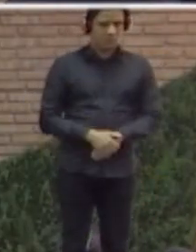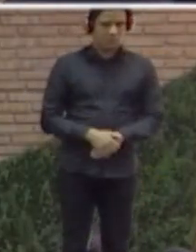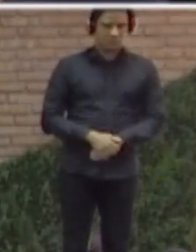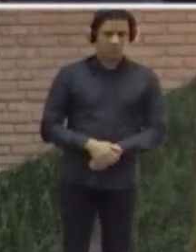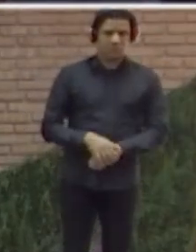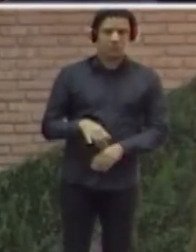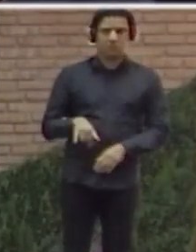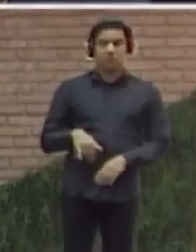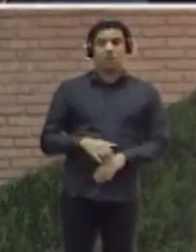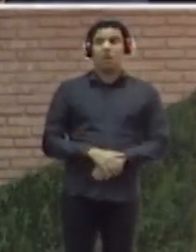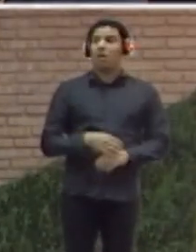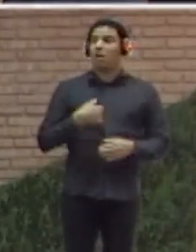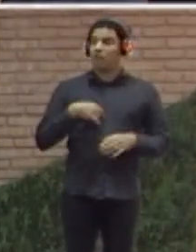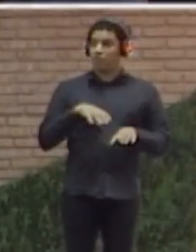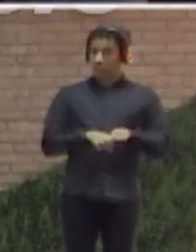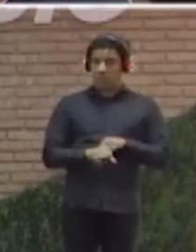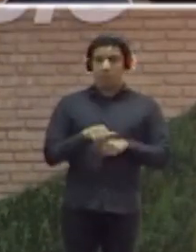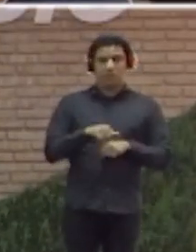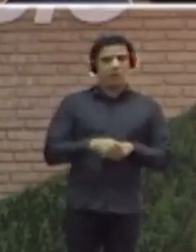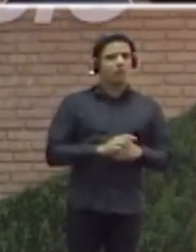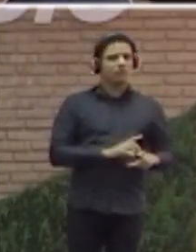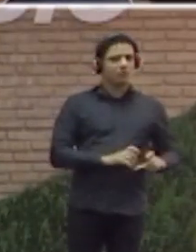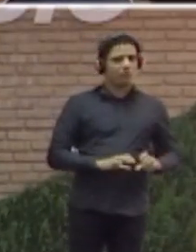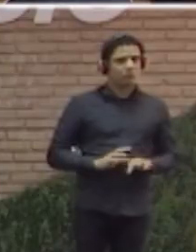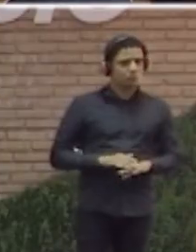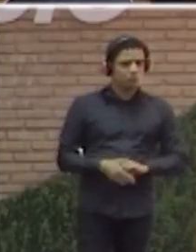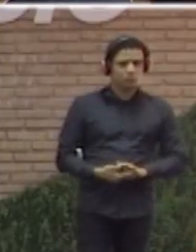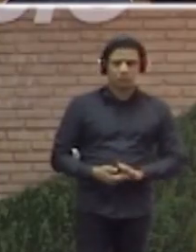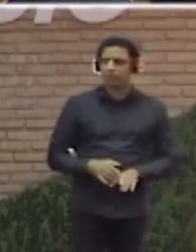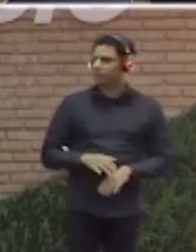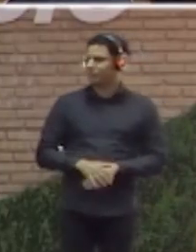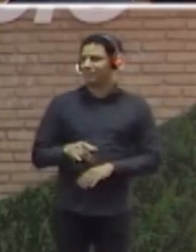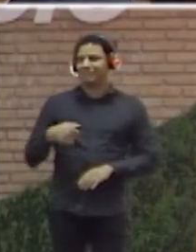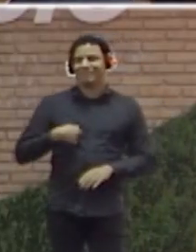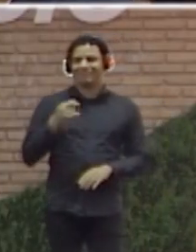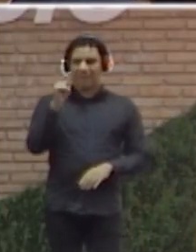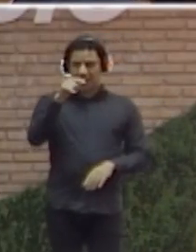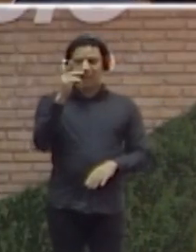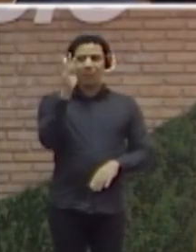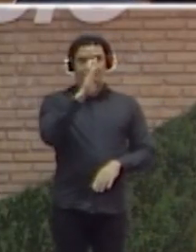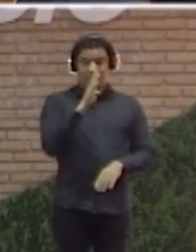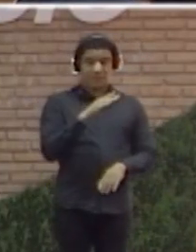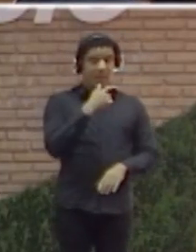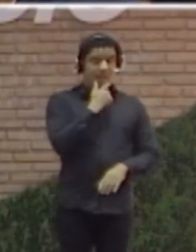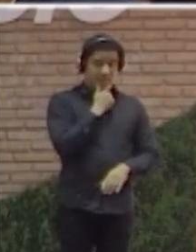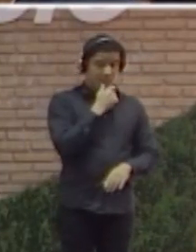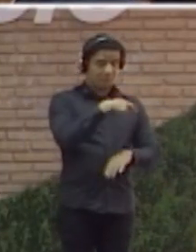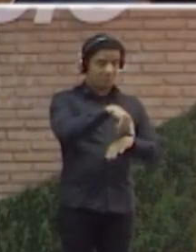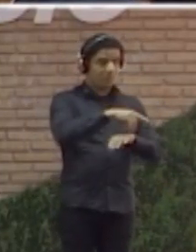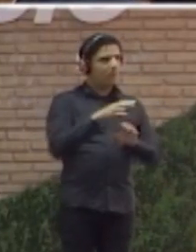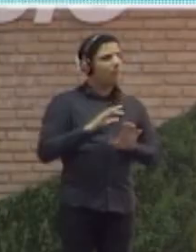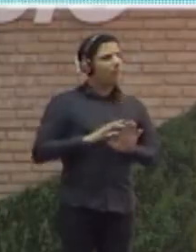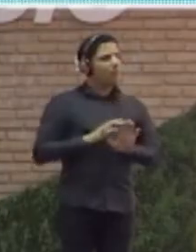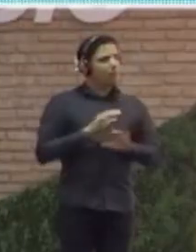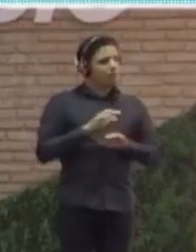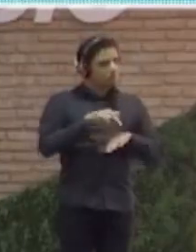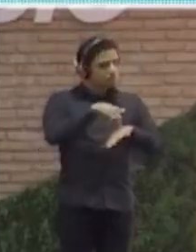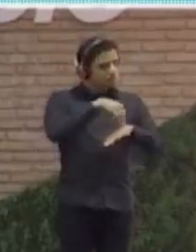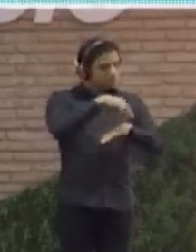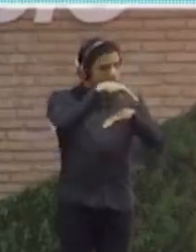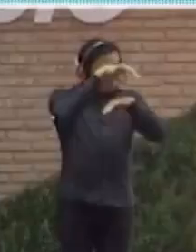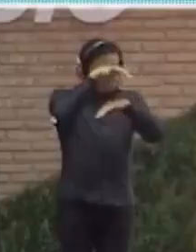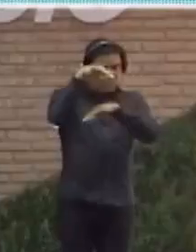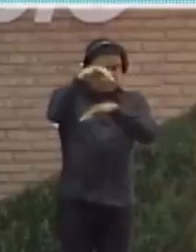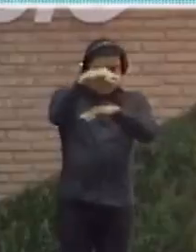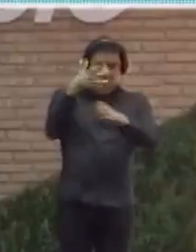saber que uma pessoa aqui, formada aqui no Brasil, está lá numa posição de destaque, numa empresa que nos parece ser uma